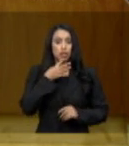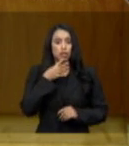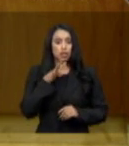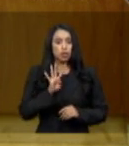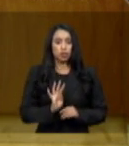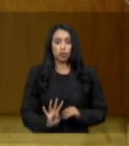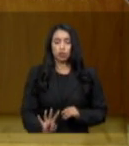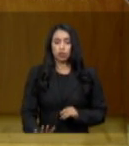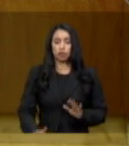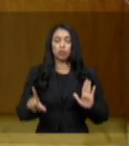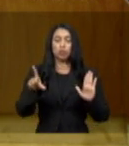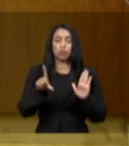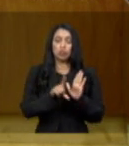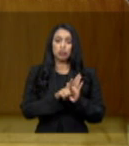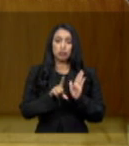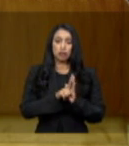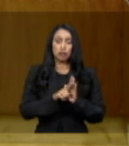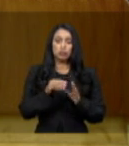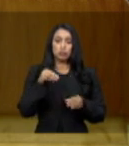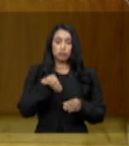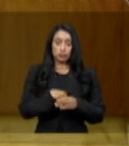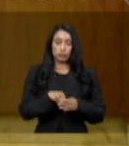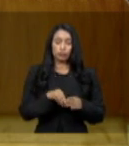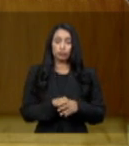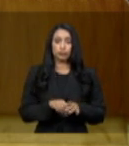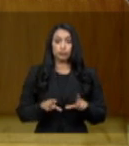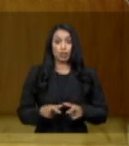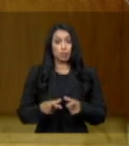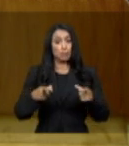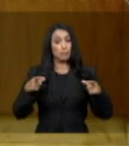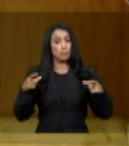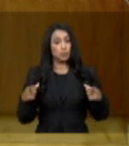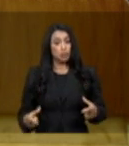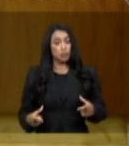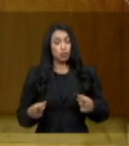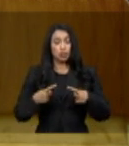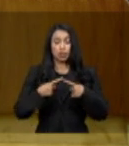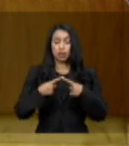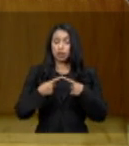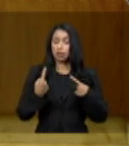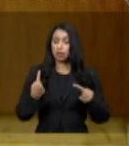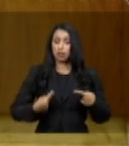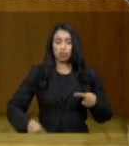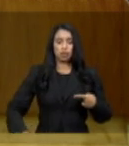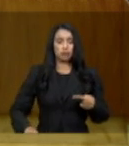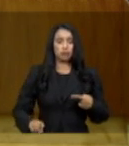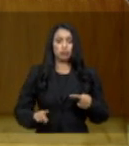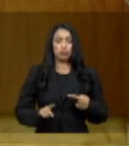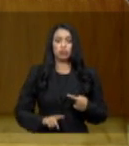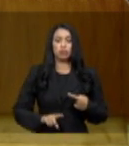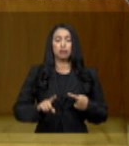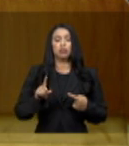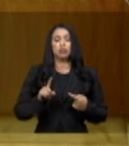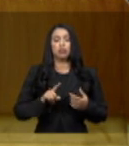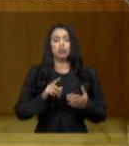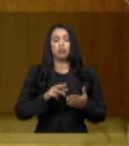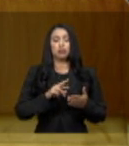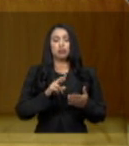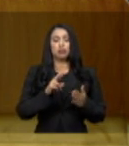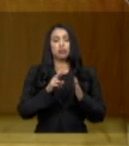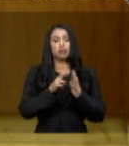conhecia da legitimidade e por maioria negaram referendo a